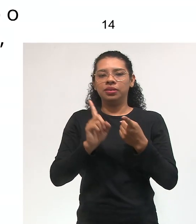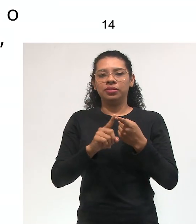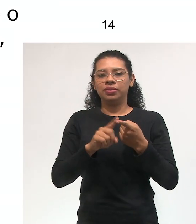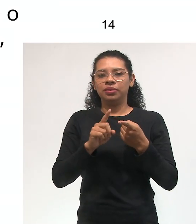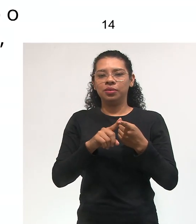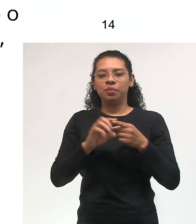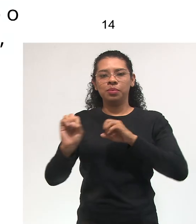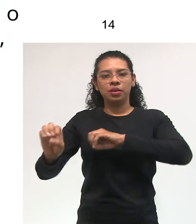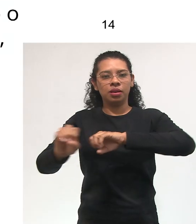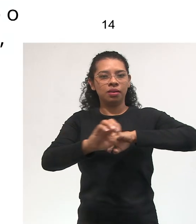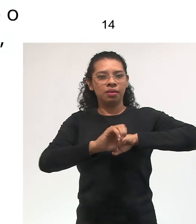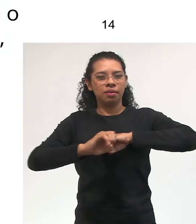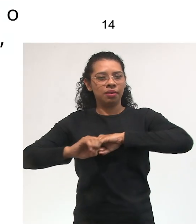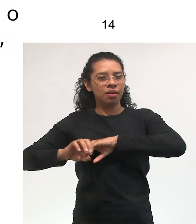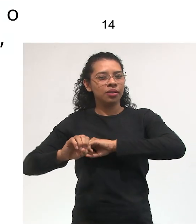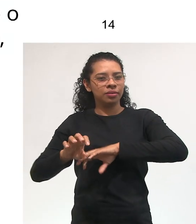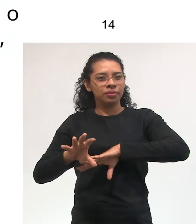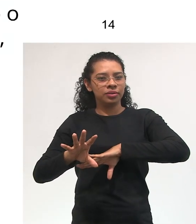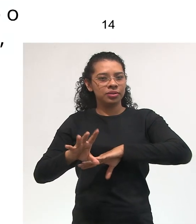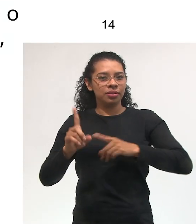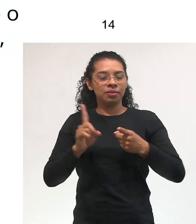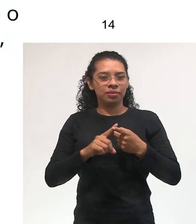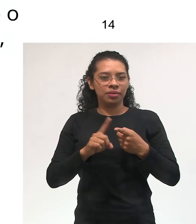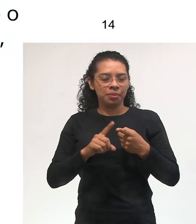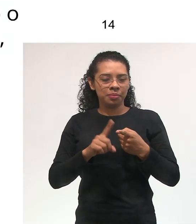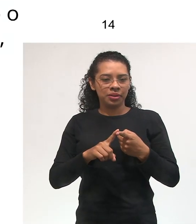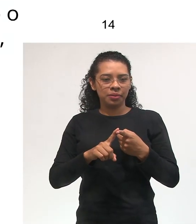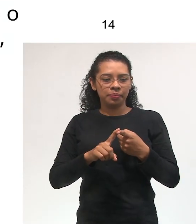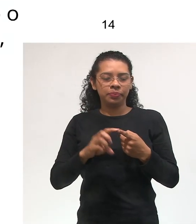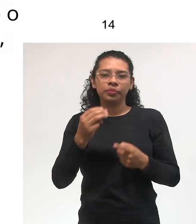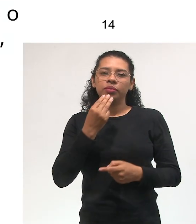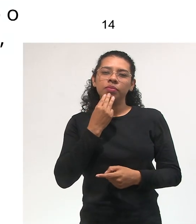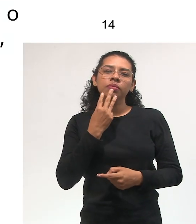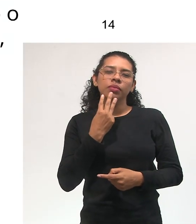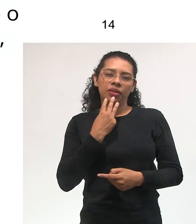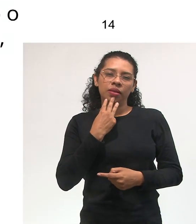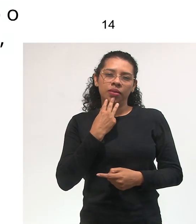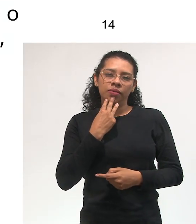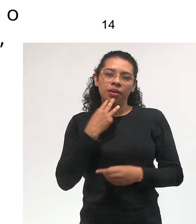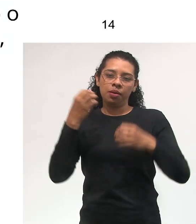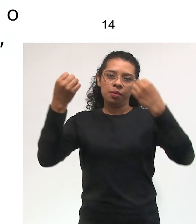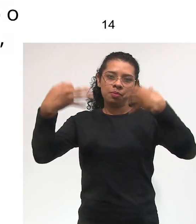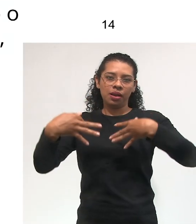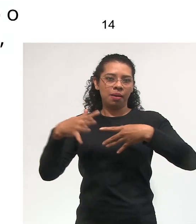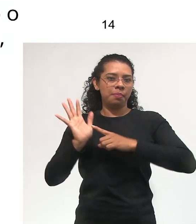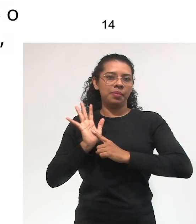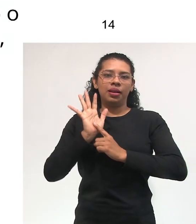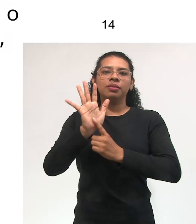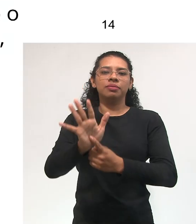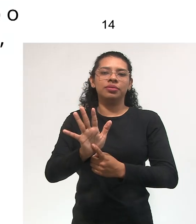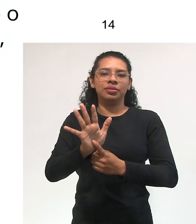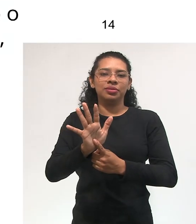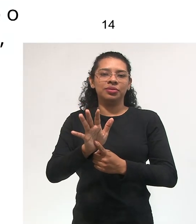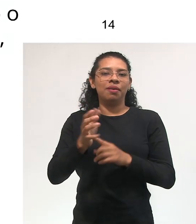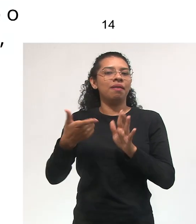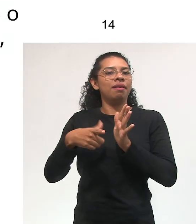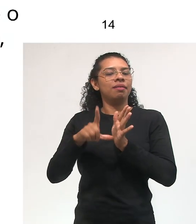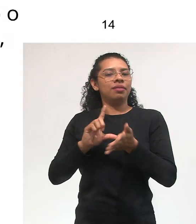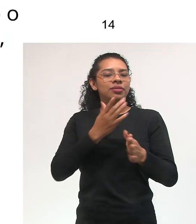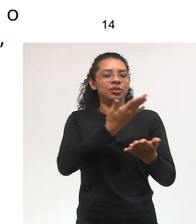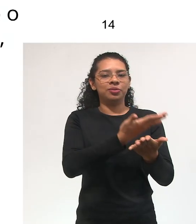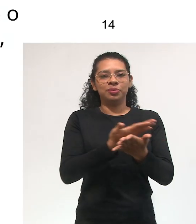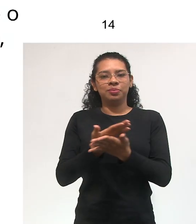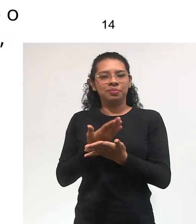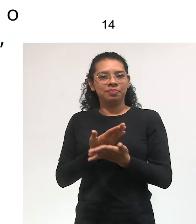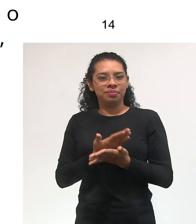também, né, igual fez o Max Weber na aula anterior. Ele vai dizer que deveria ser